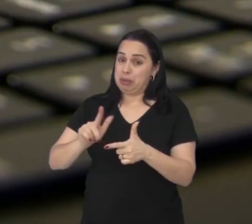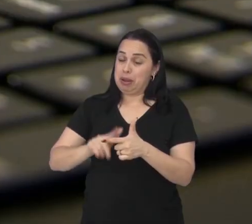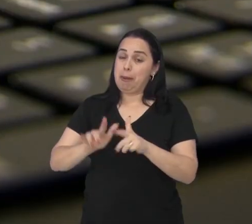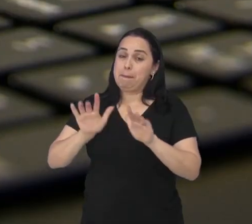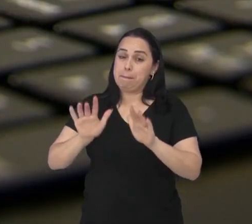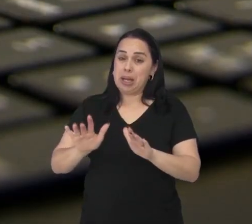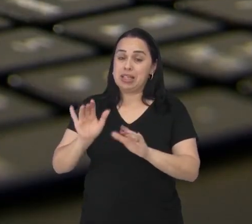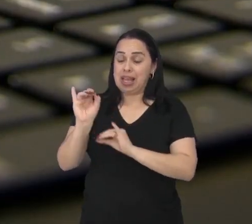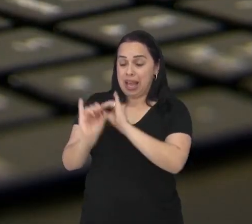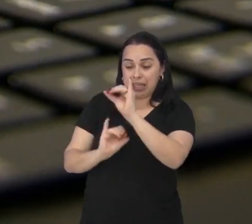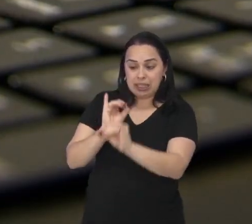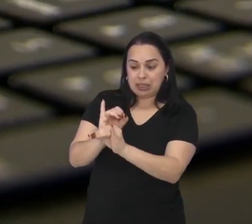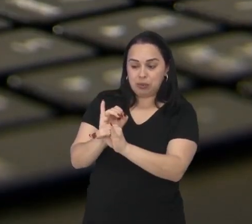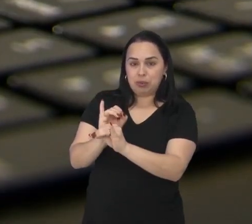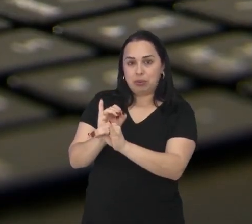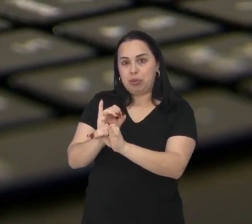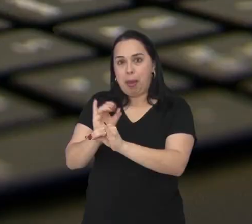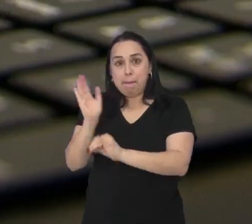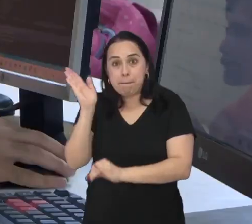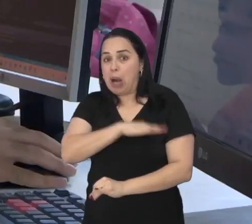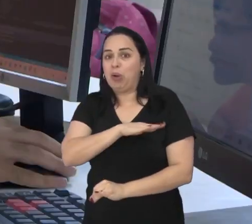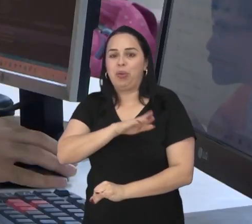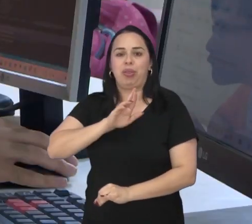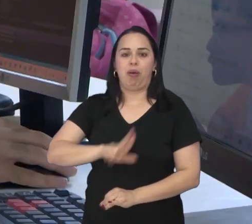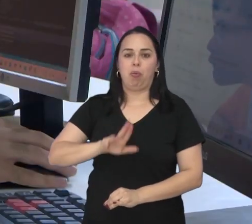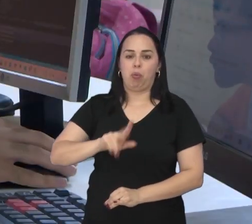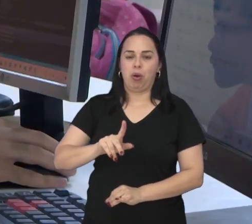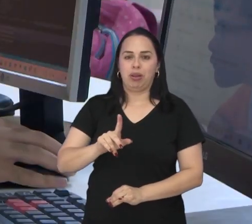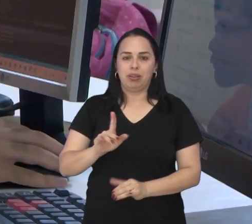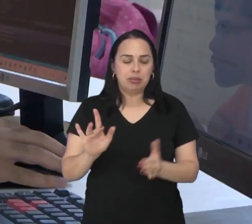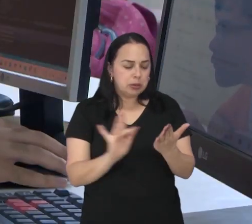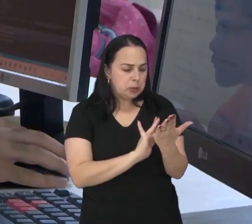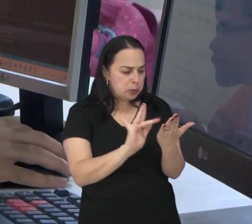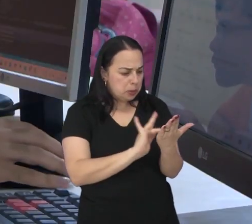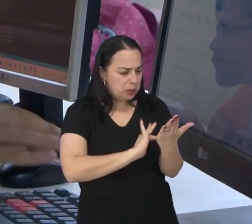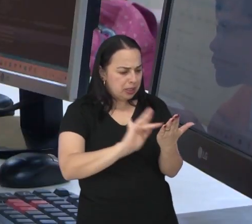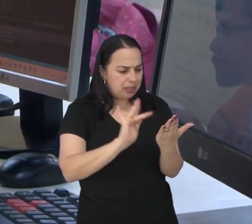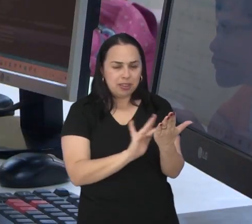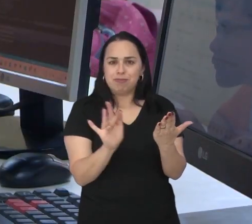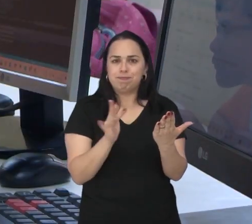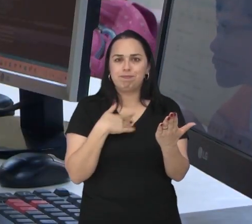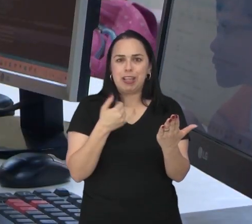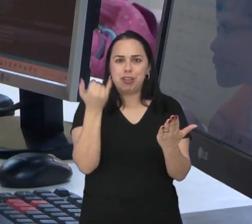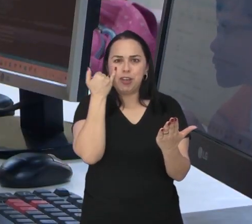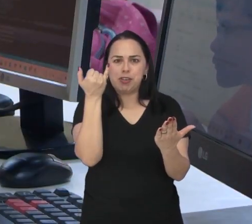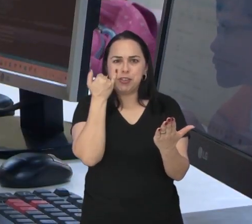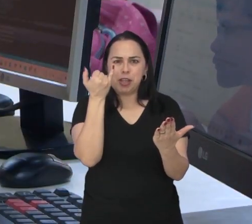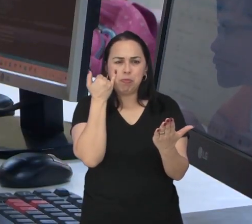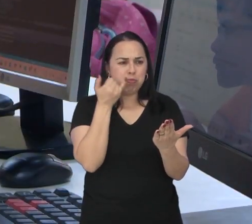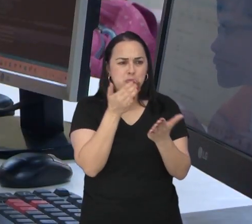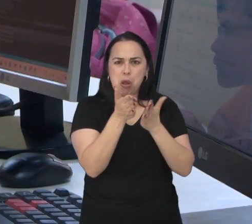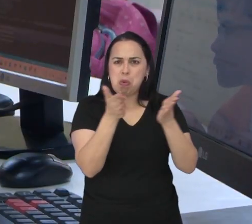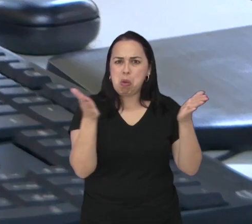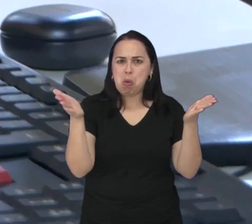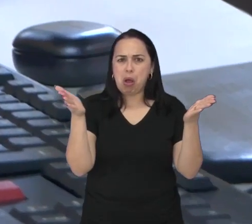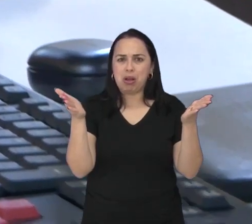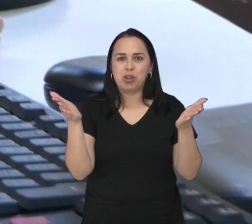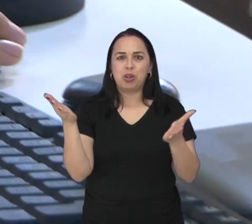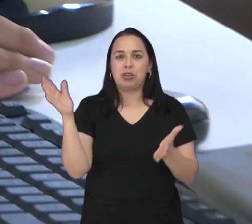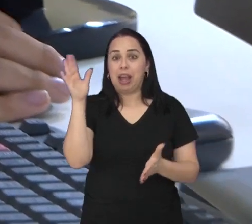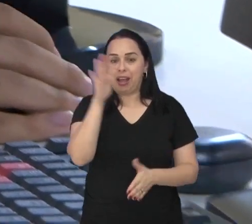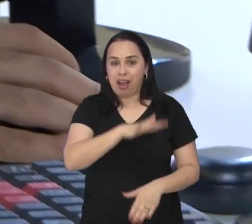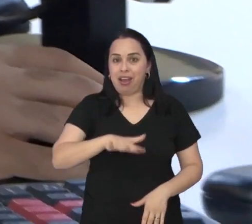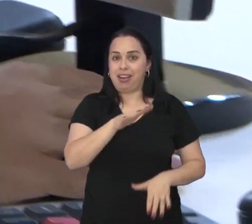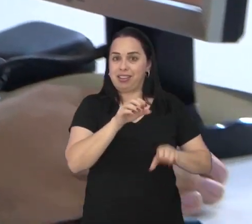problema, porém, a internet não é vilã. O digital proporciona acesso facilitado a todo tipo de informações, seja